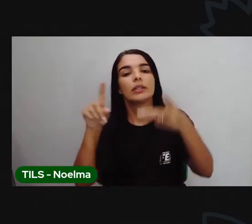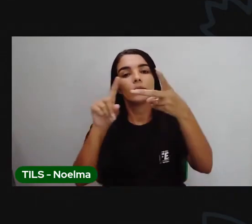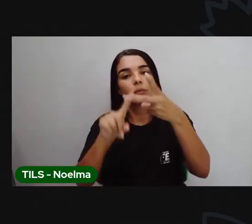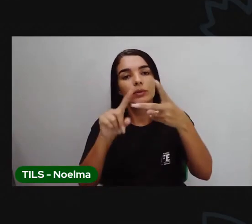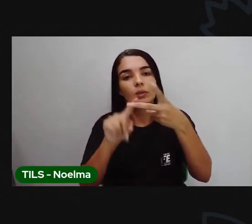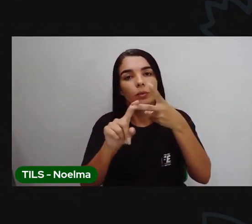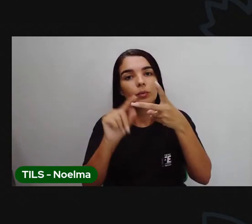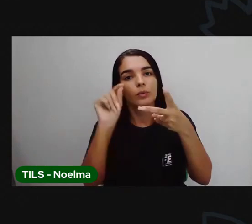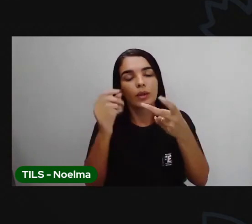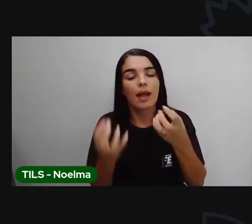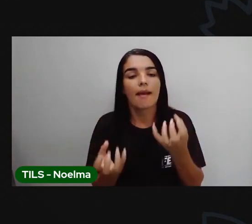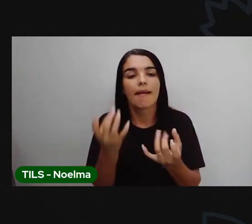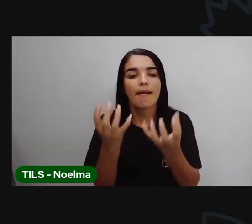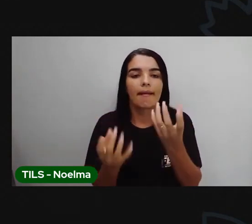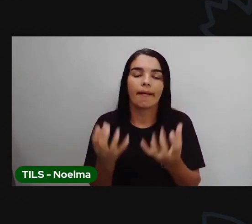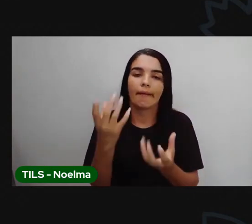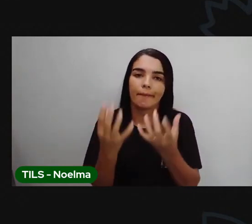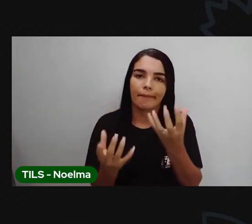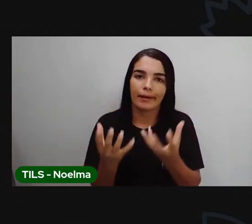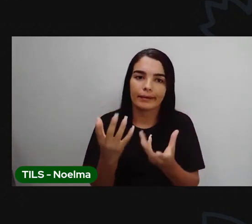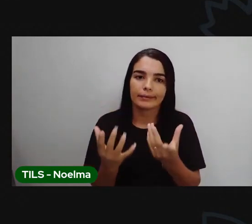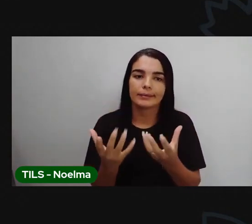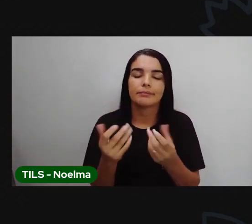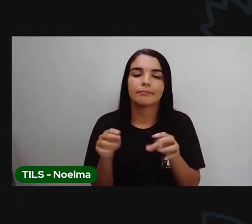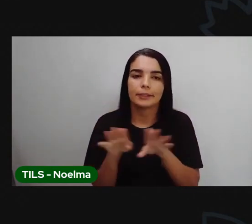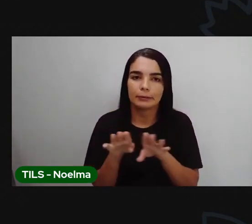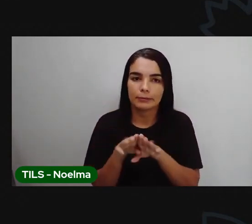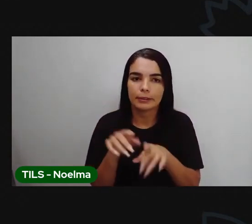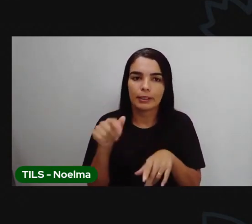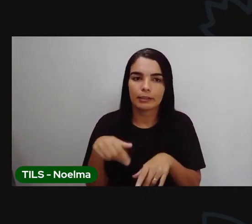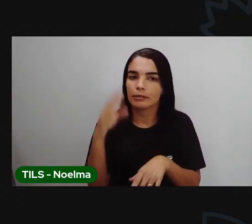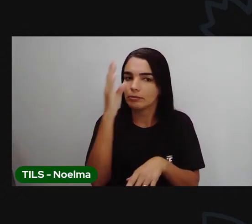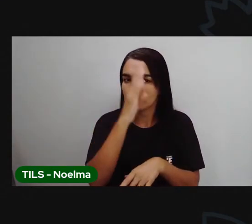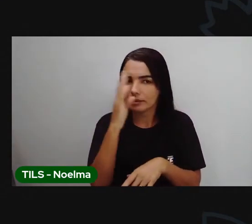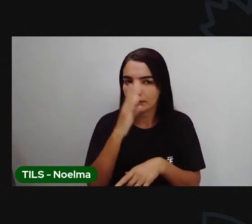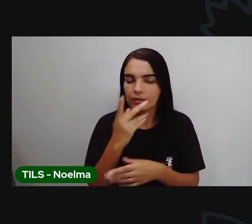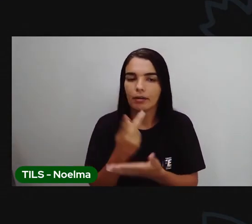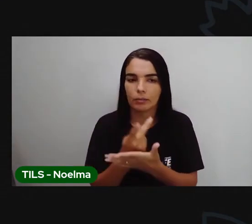E também as queimadas, né? Que é uma realidade do nosso Brasil.